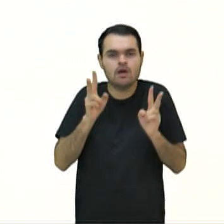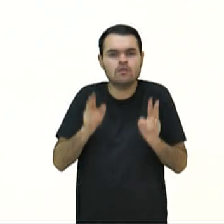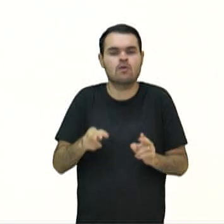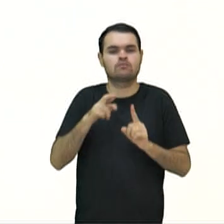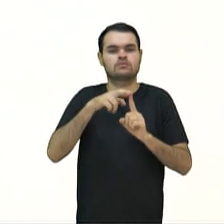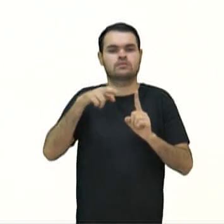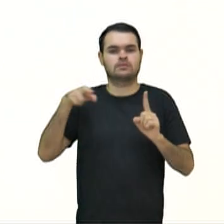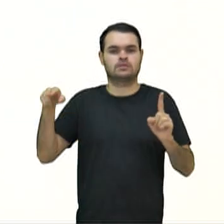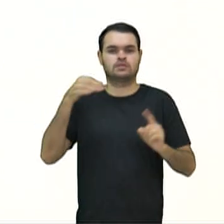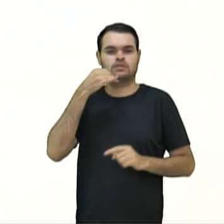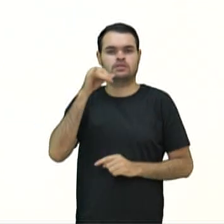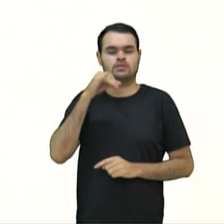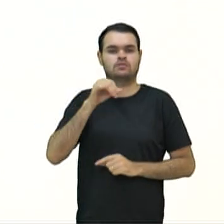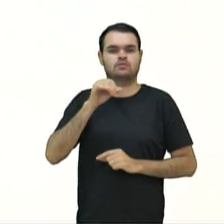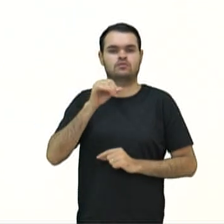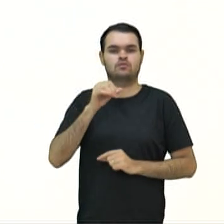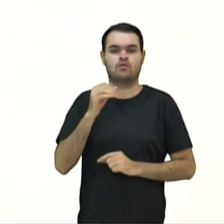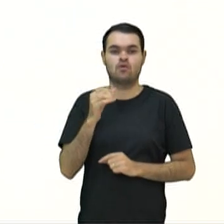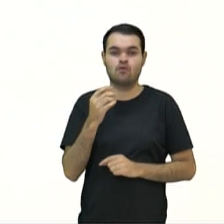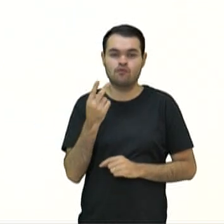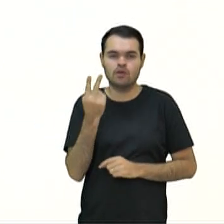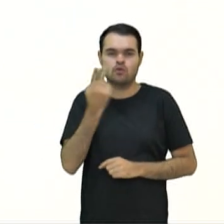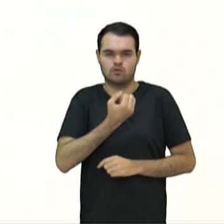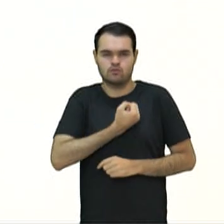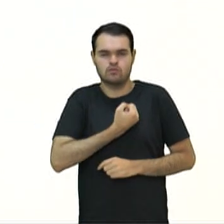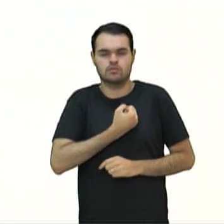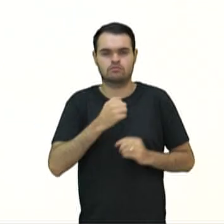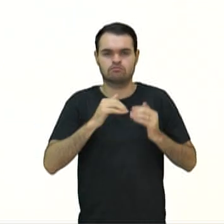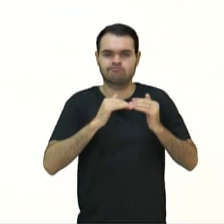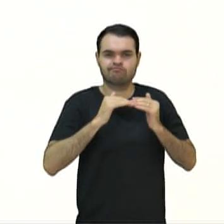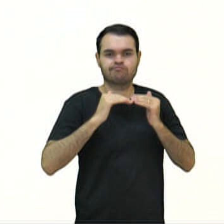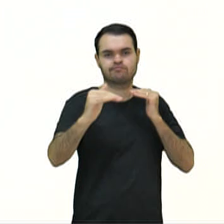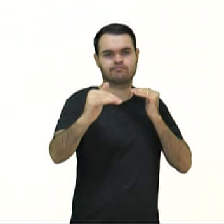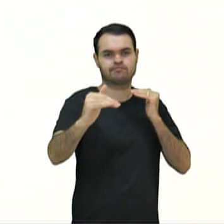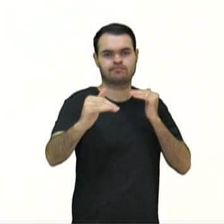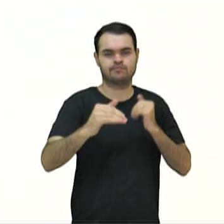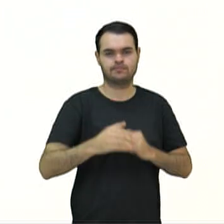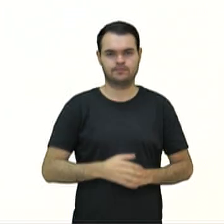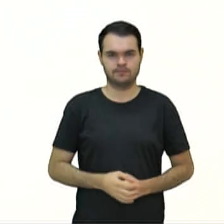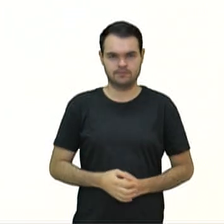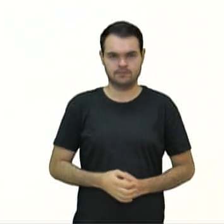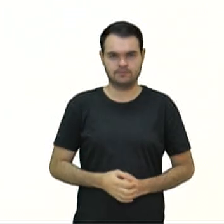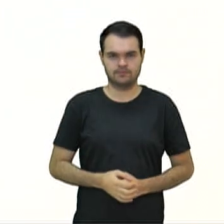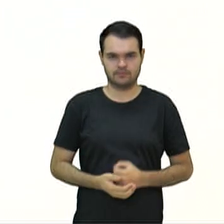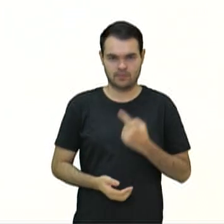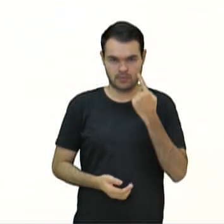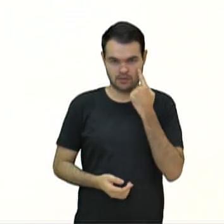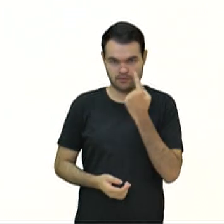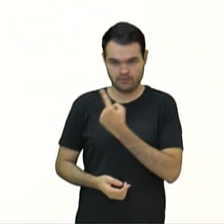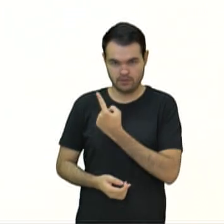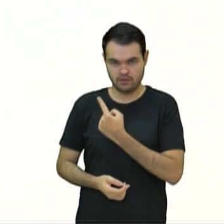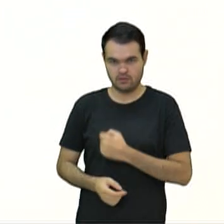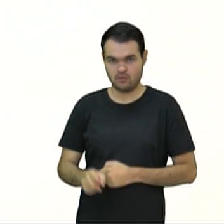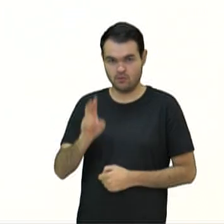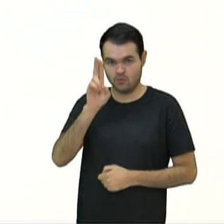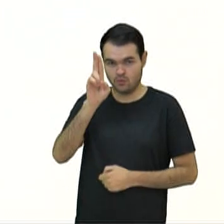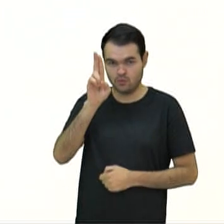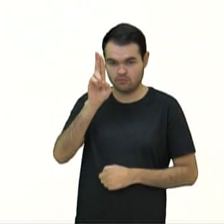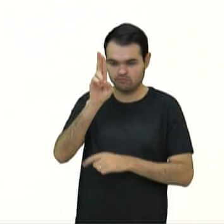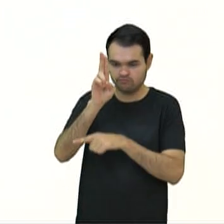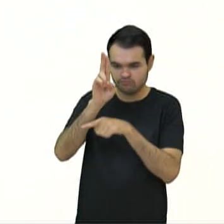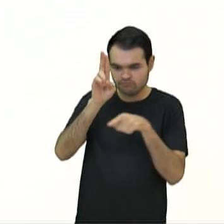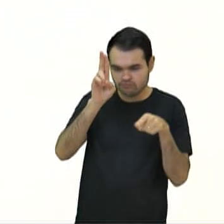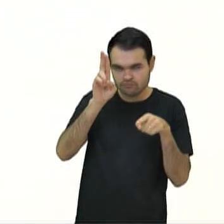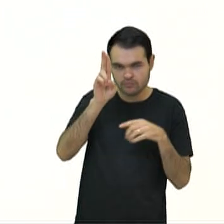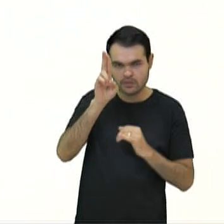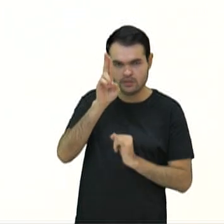condutor, cujo valor se mantém constante. Então, nós damos uma olhada aqui na razão entre U e I. U